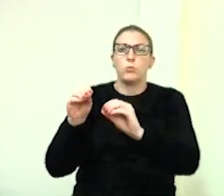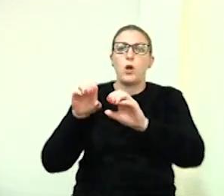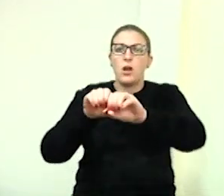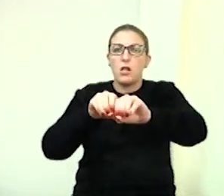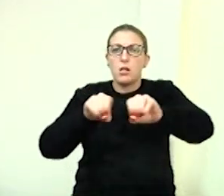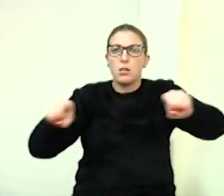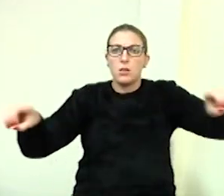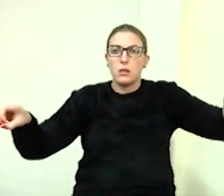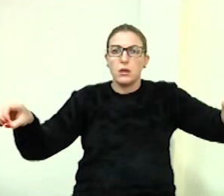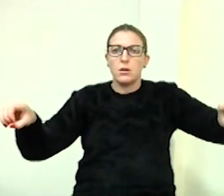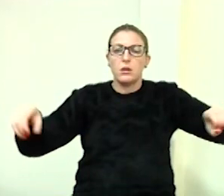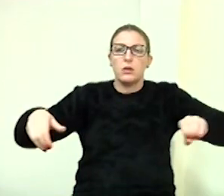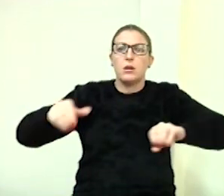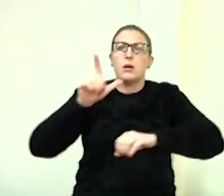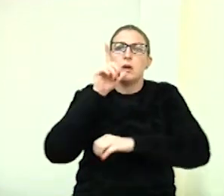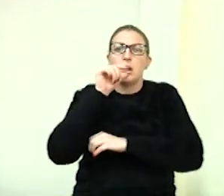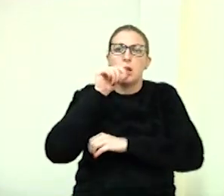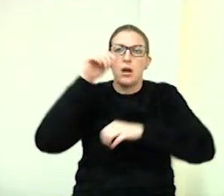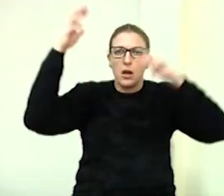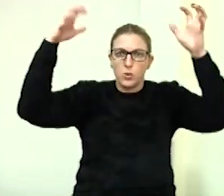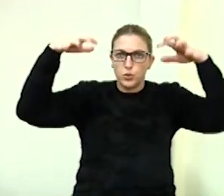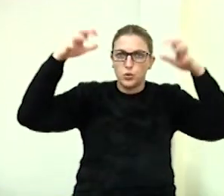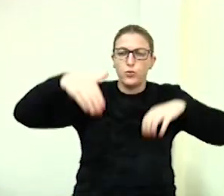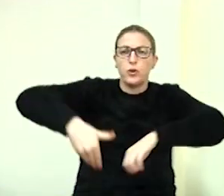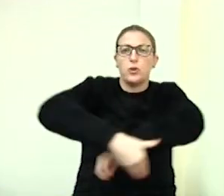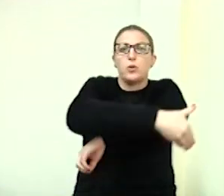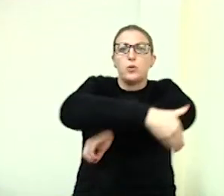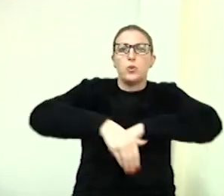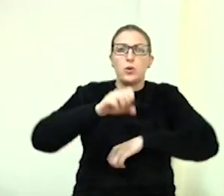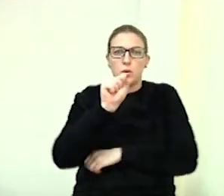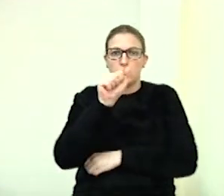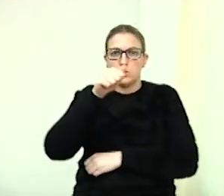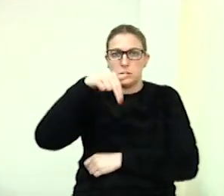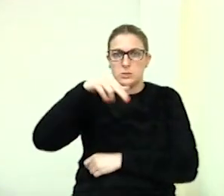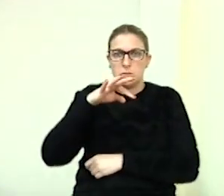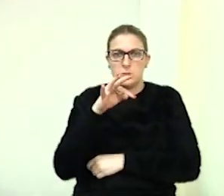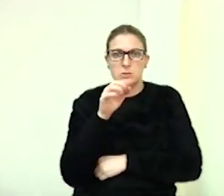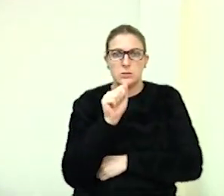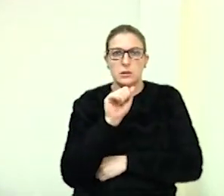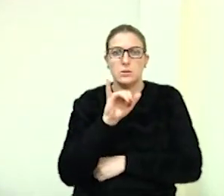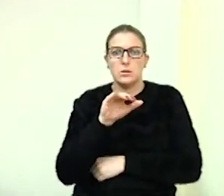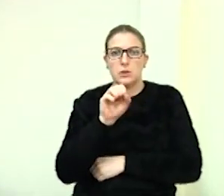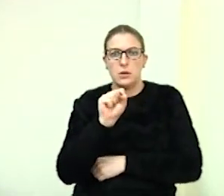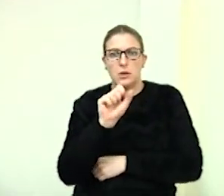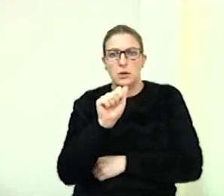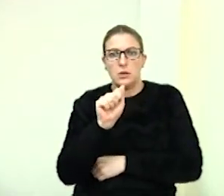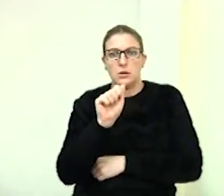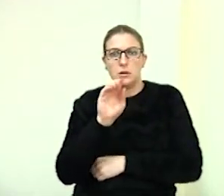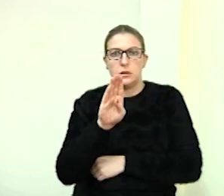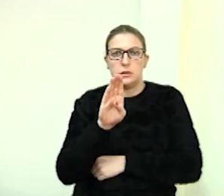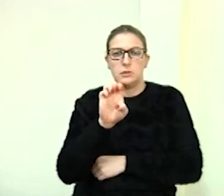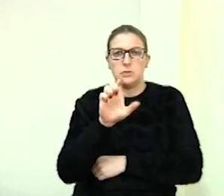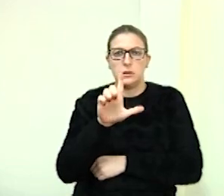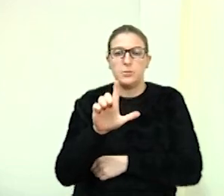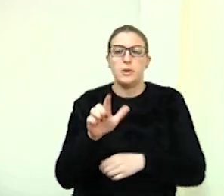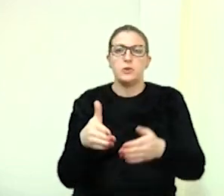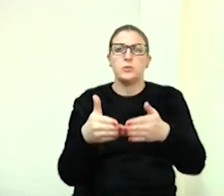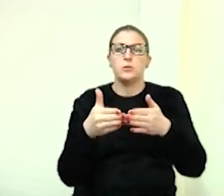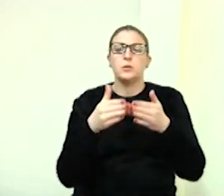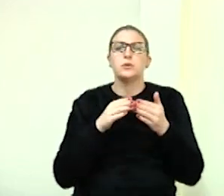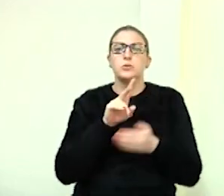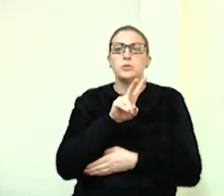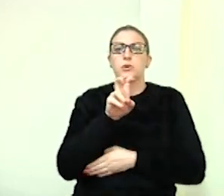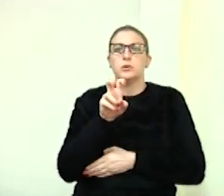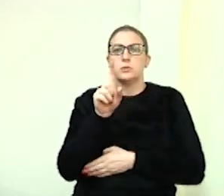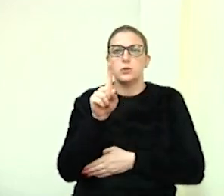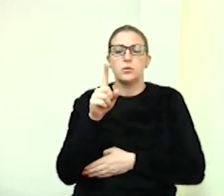na Rua Santa Isabel, bairro Aeroporto. 251, Mário Rogério Rossi, solicita aos órgãos competentes do